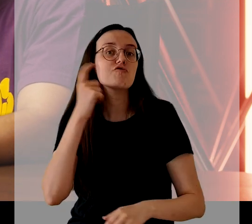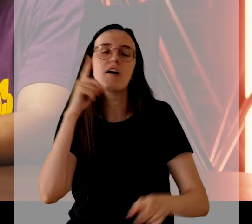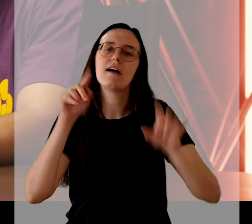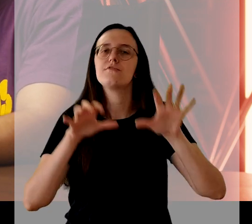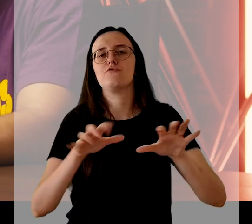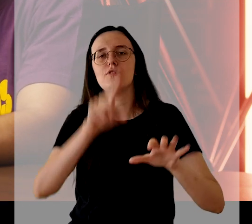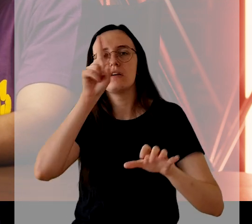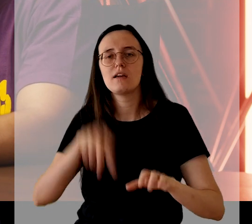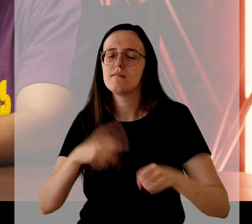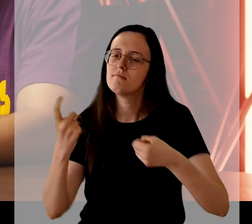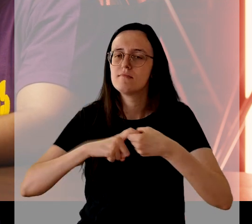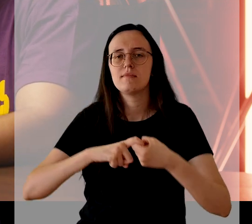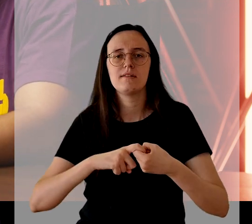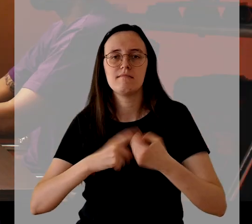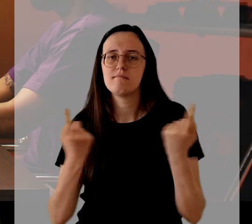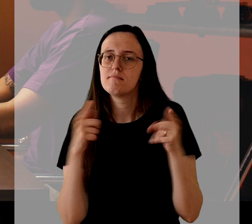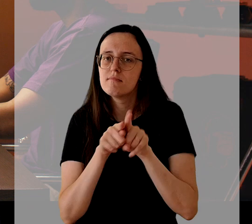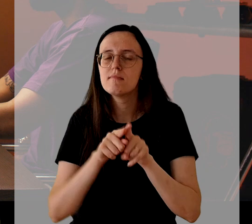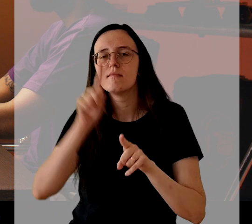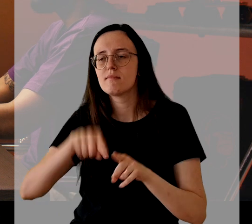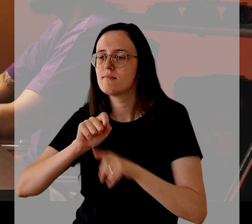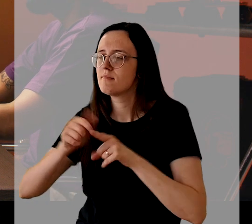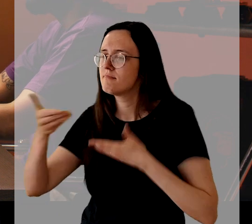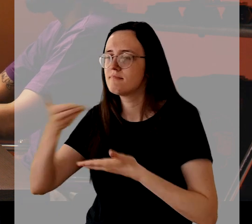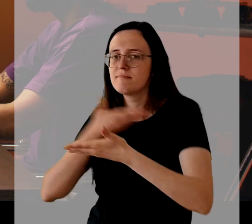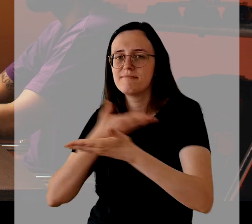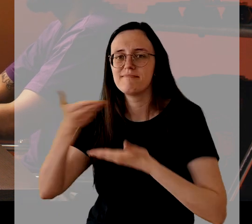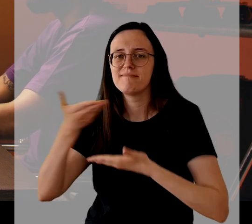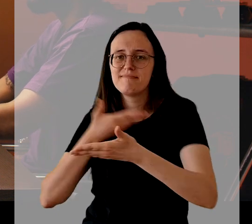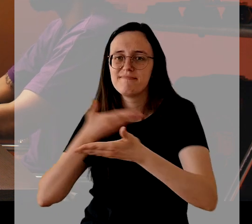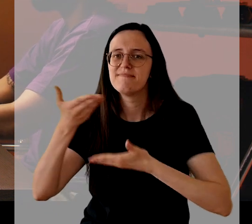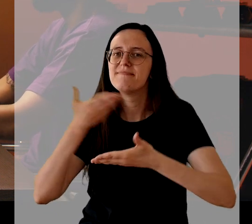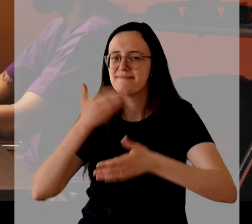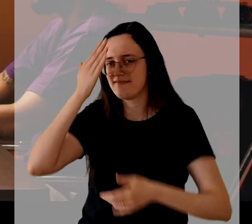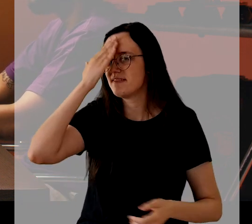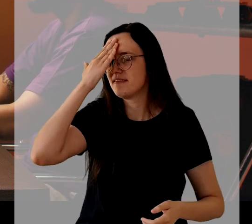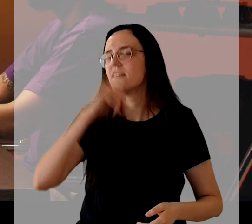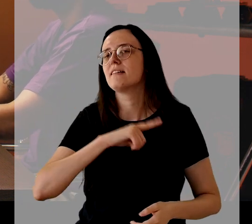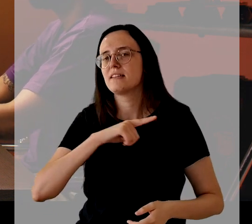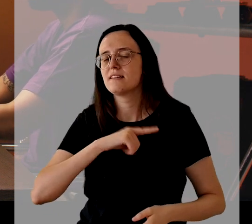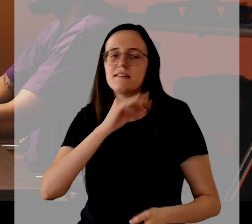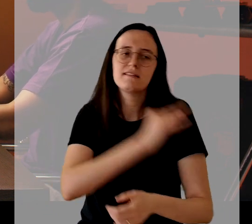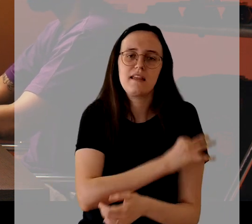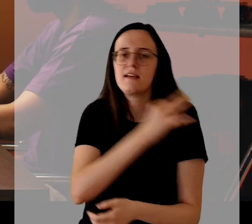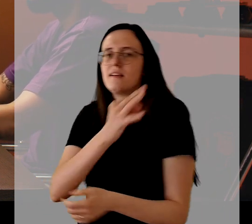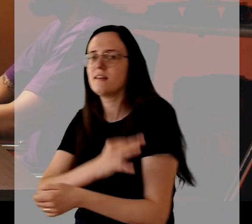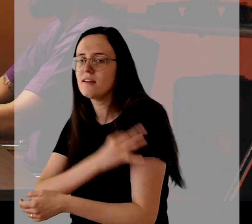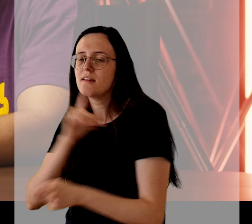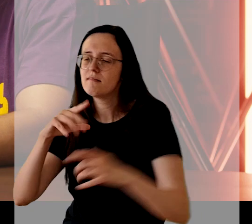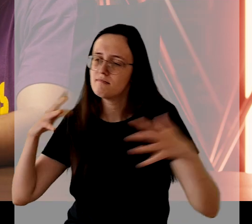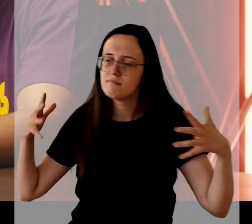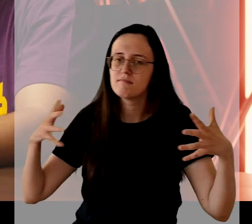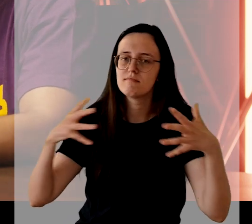som direto é a parceria da gente locar um do outro, né? Você salvar legal. de um técnico de